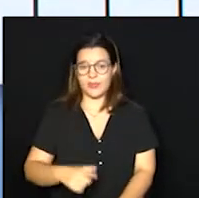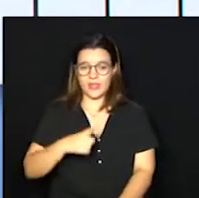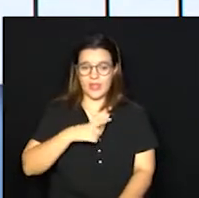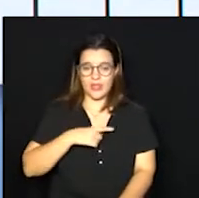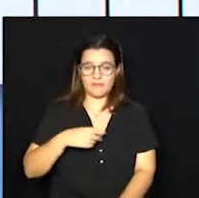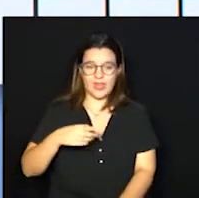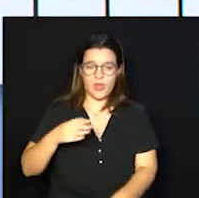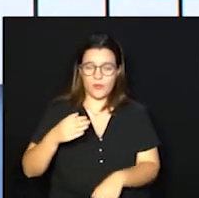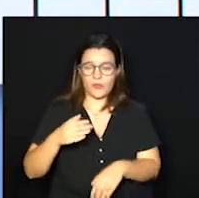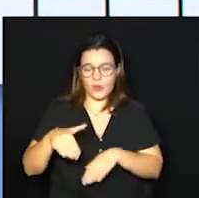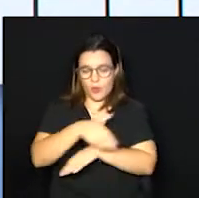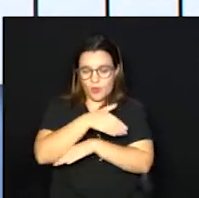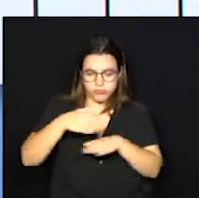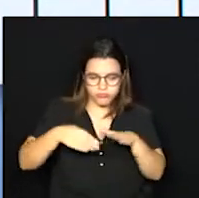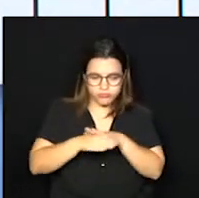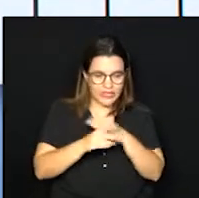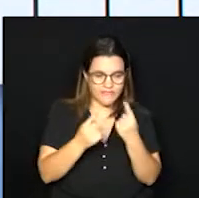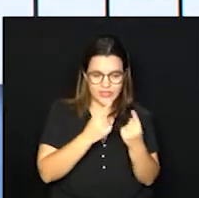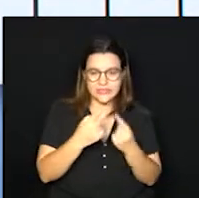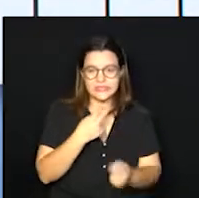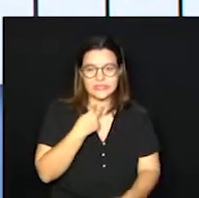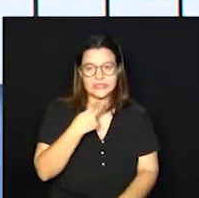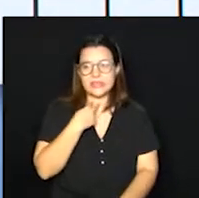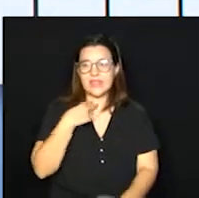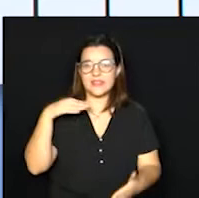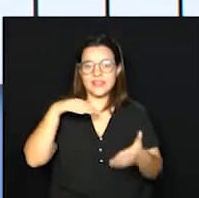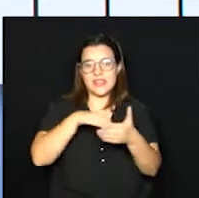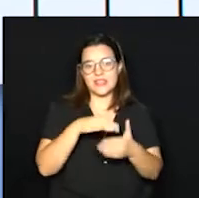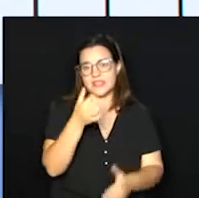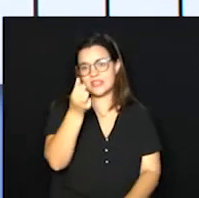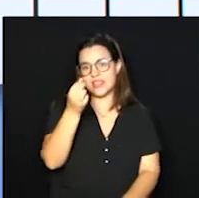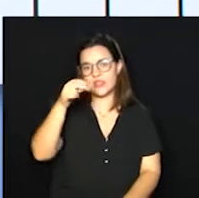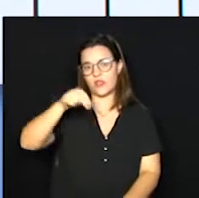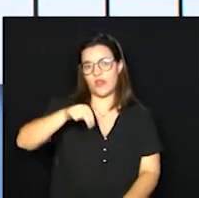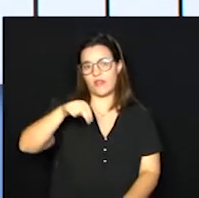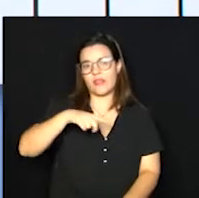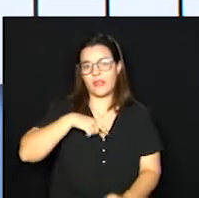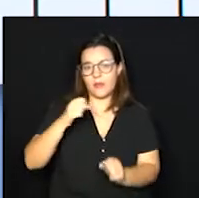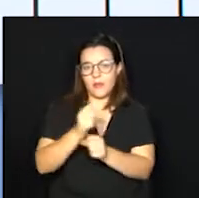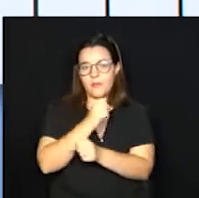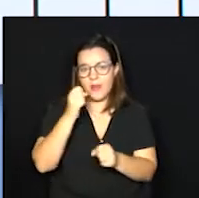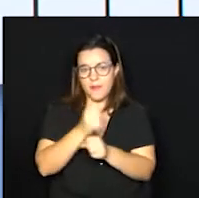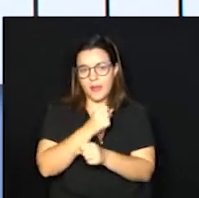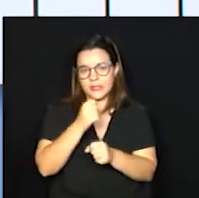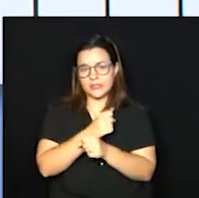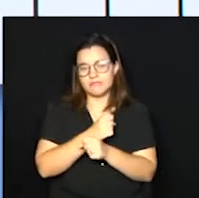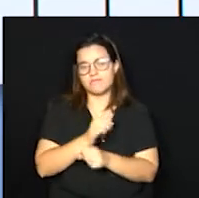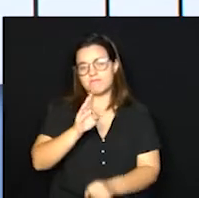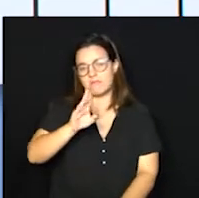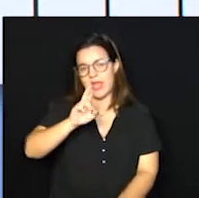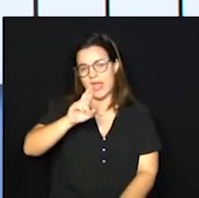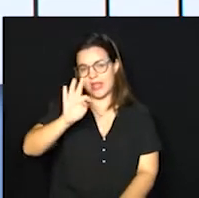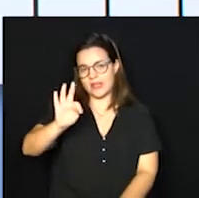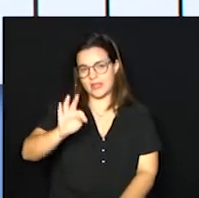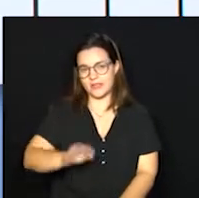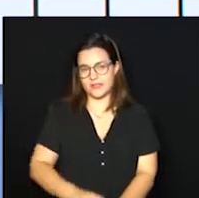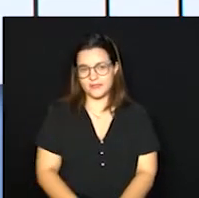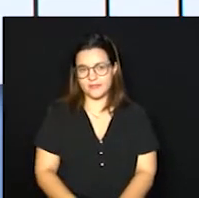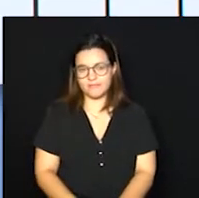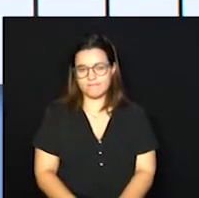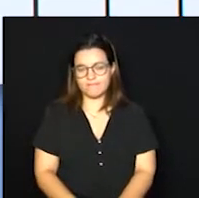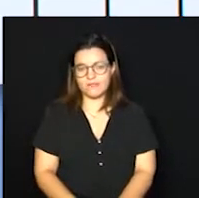o dia 6 de novembro, justamente por conta das obras do BRT. Nesse momento, a gente tem obras